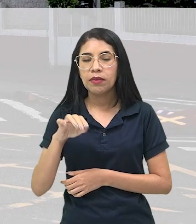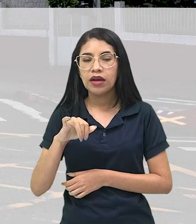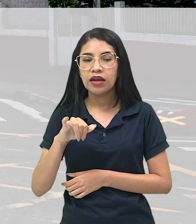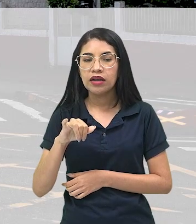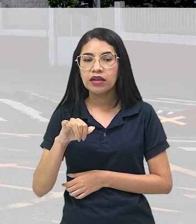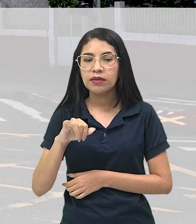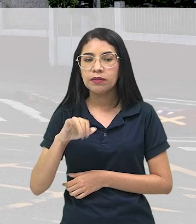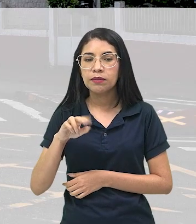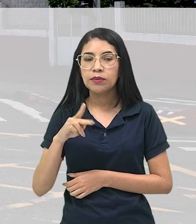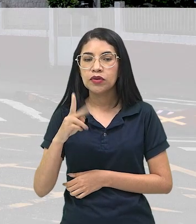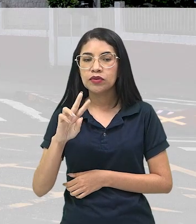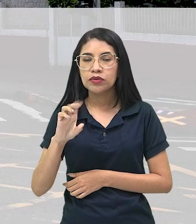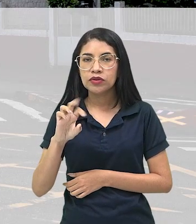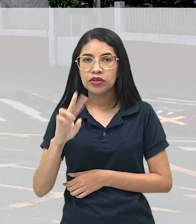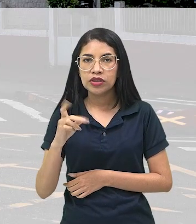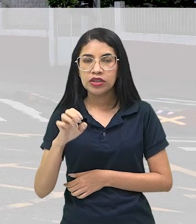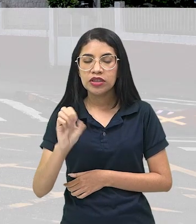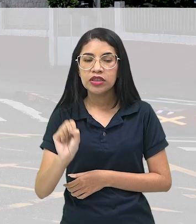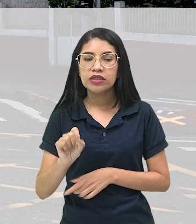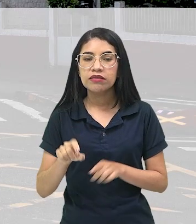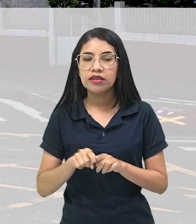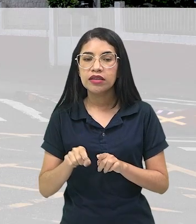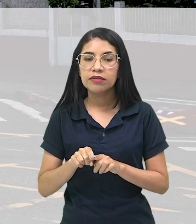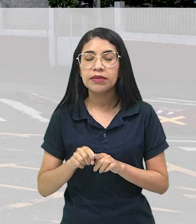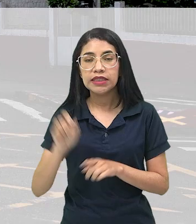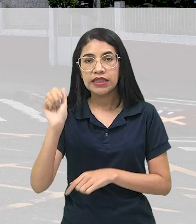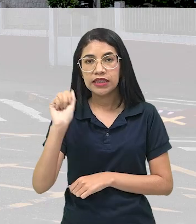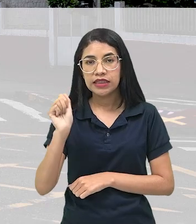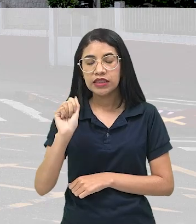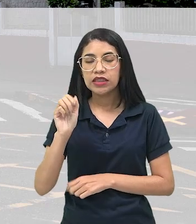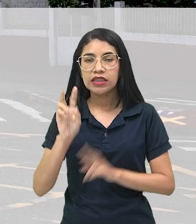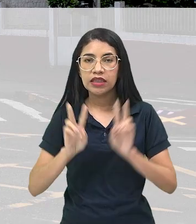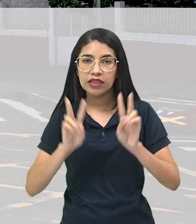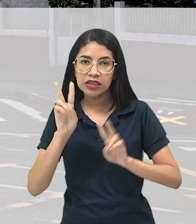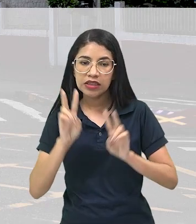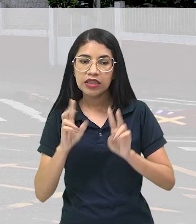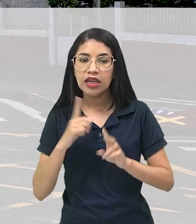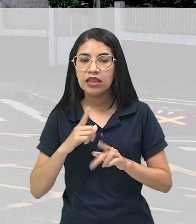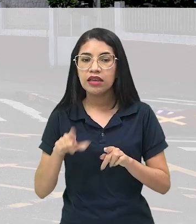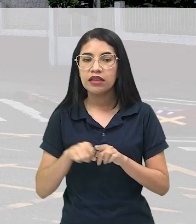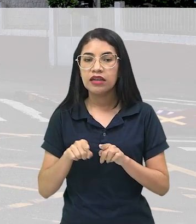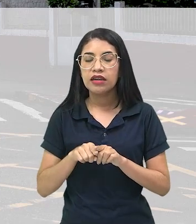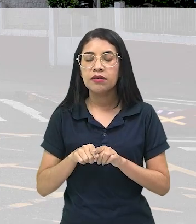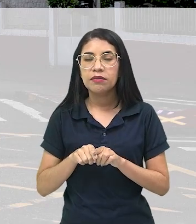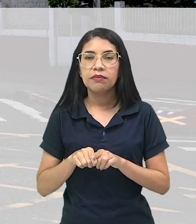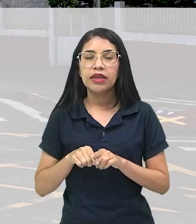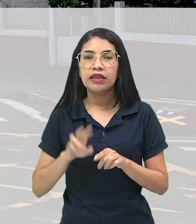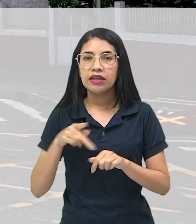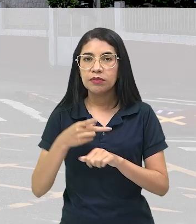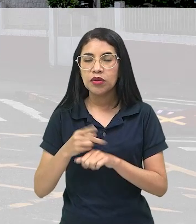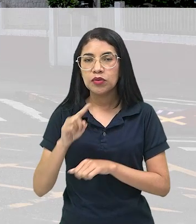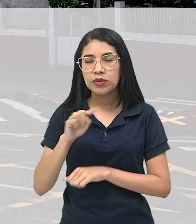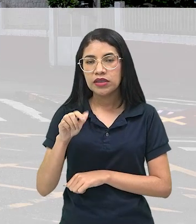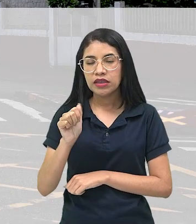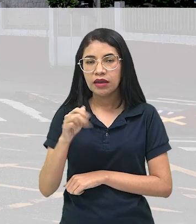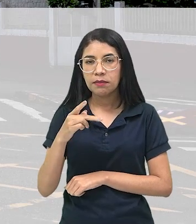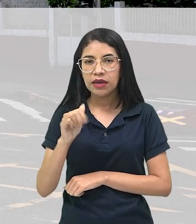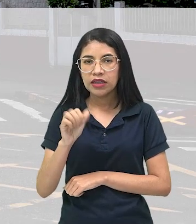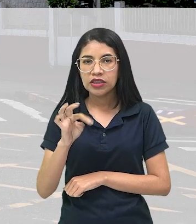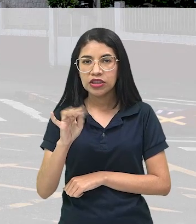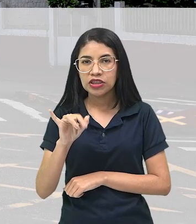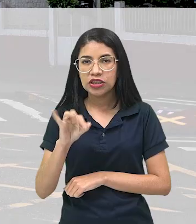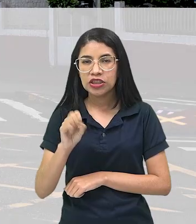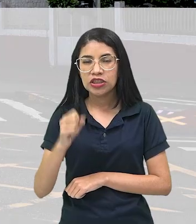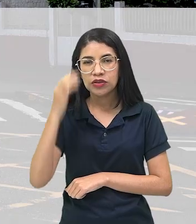Chile e na Argentina, o Movimento Zapatista no México, a gente vai falar daqui a pouco sobre eles, tá? E a gente tem também diversas